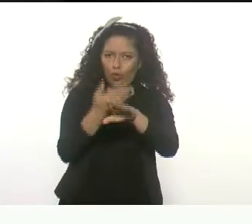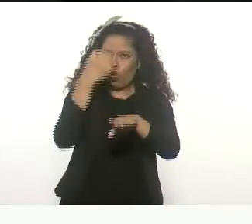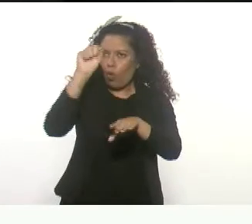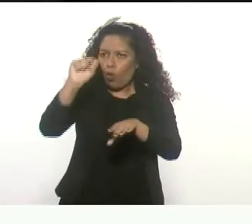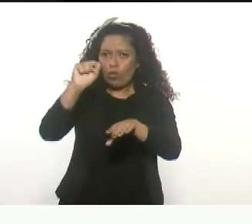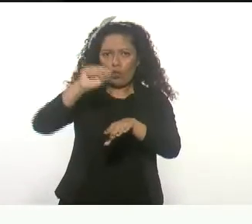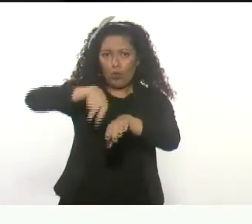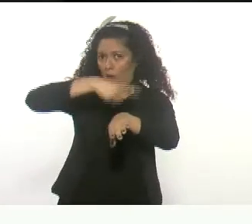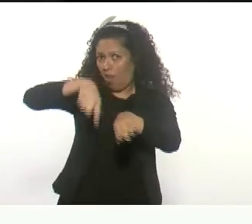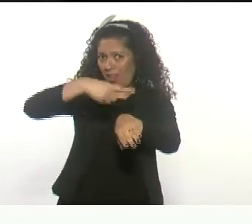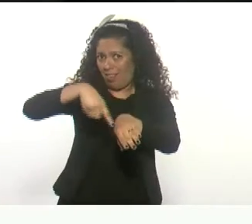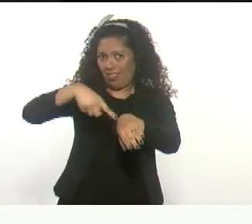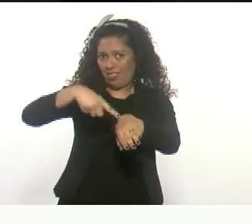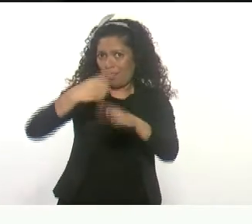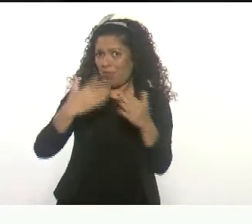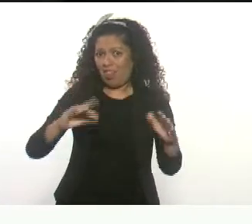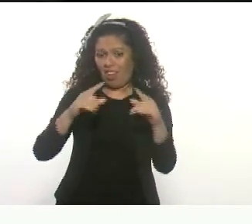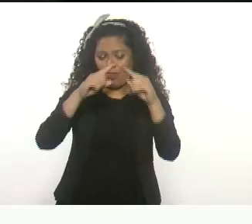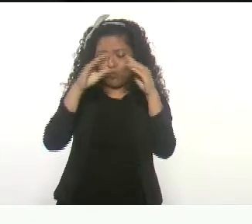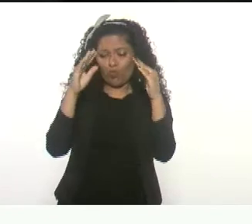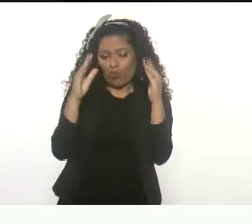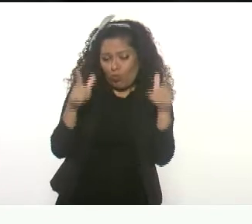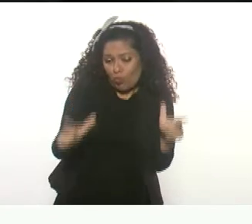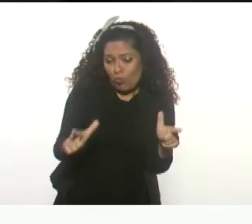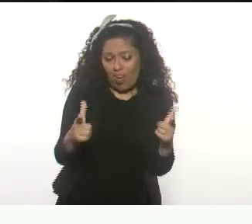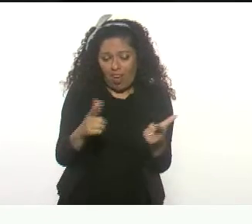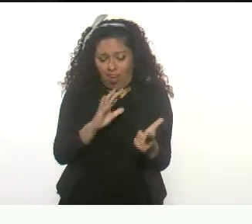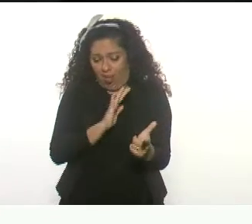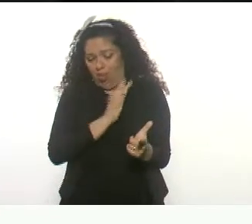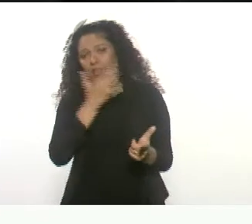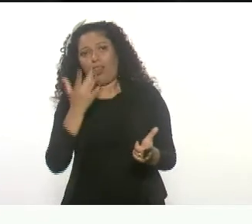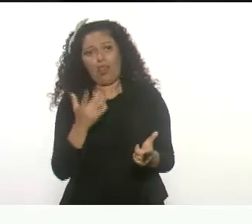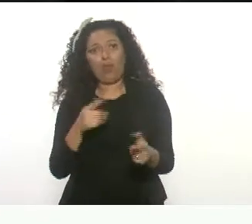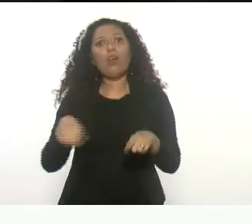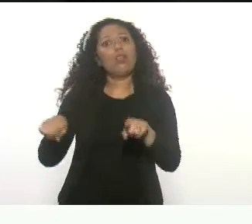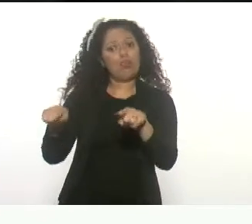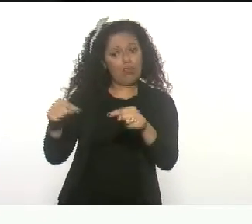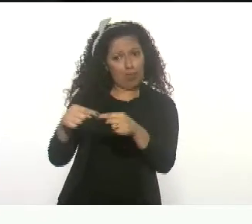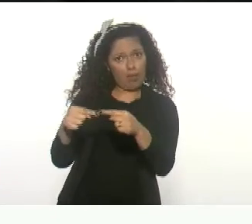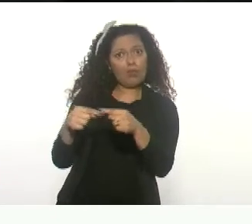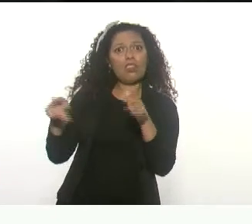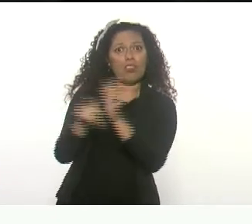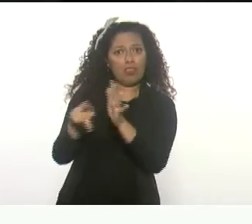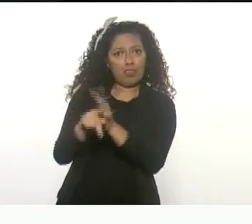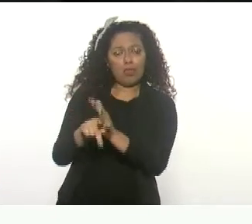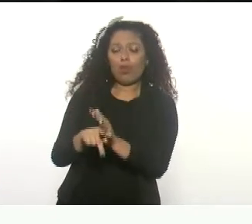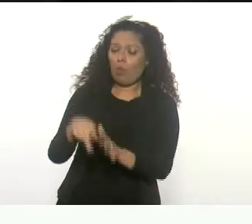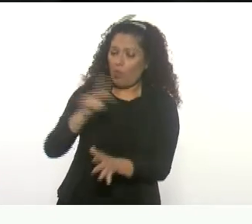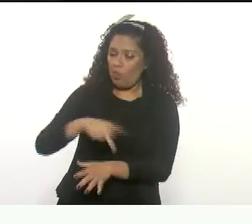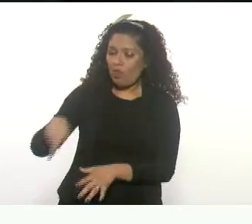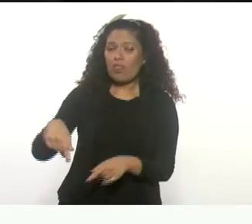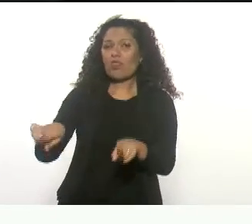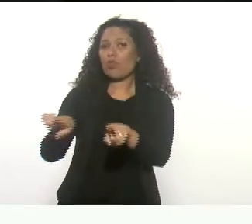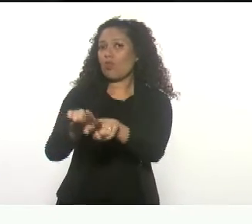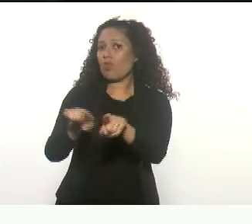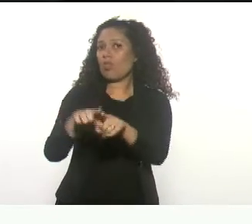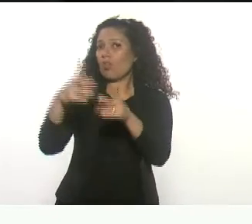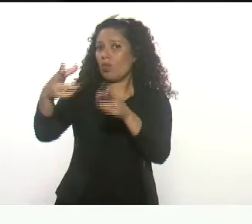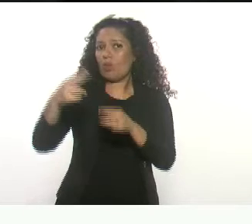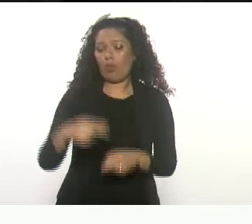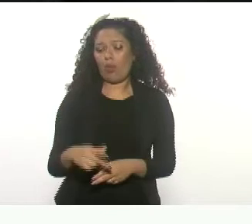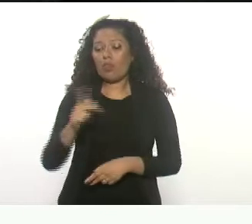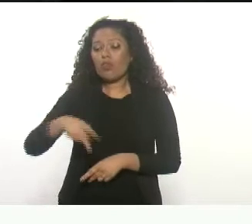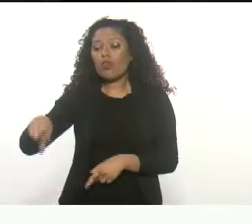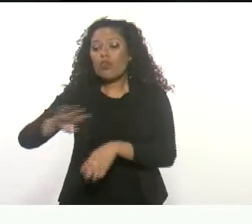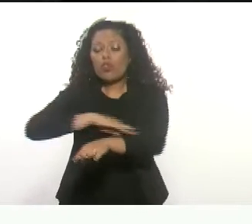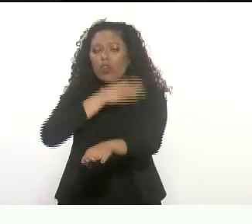para professor, né? Tanto o aluno quanto o professor precisam estar muito bem acolhidos nesse espaço para que ele seja um espaço onde queiram passar o dia